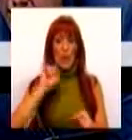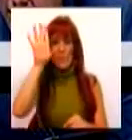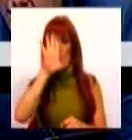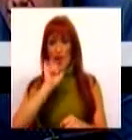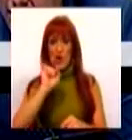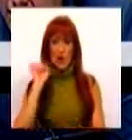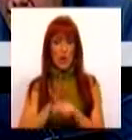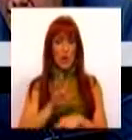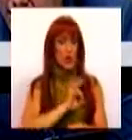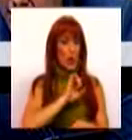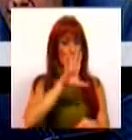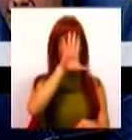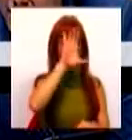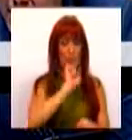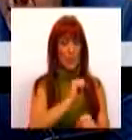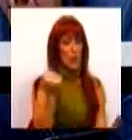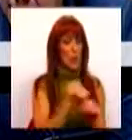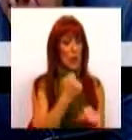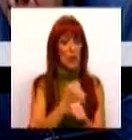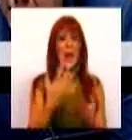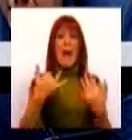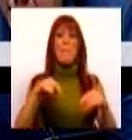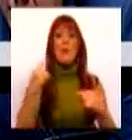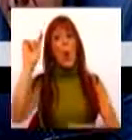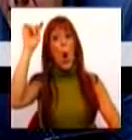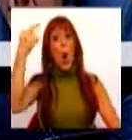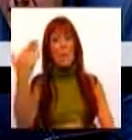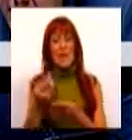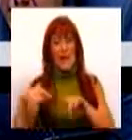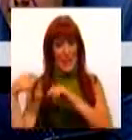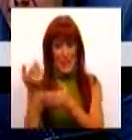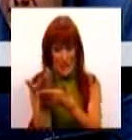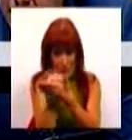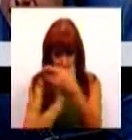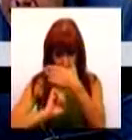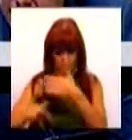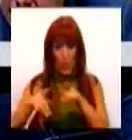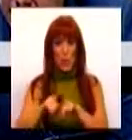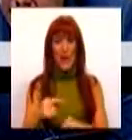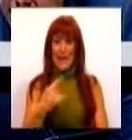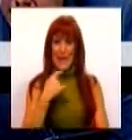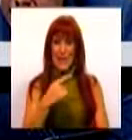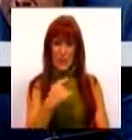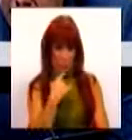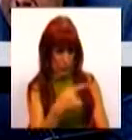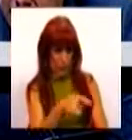e pelo senhor ministro do Trabalho, mas a existir esse debate, esse despacho, e a dizer o